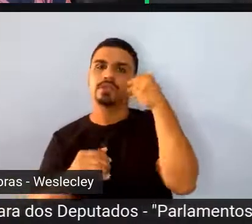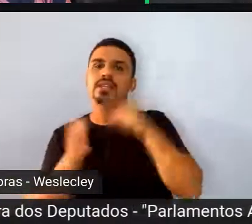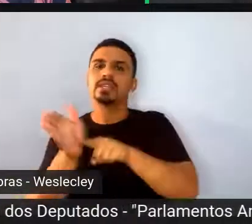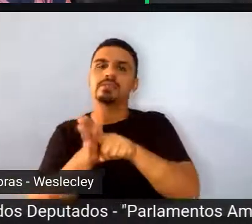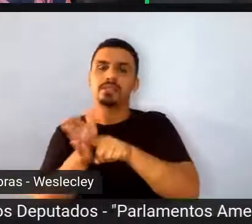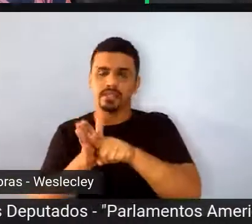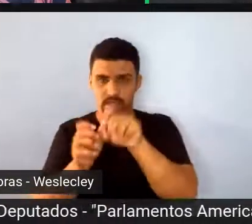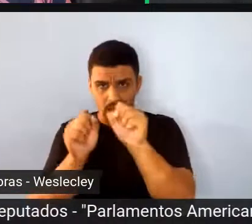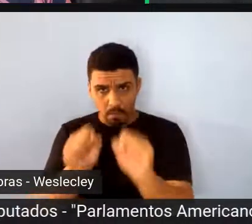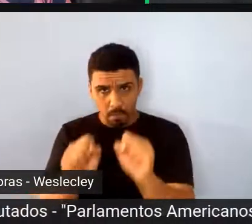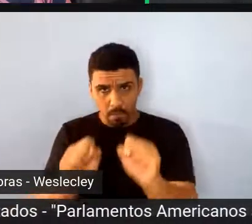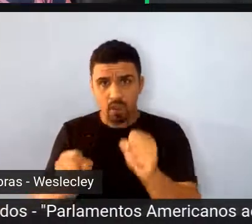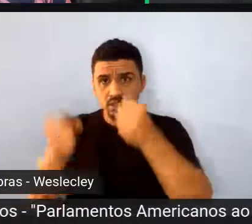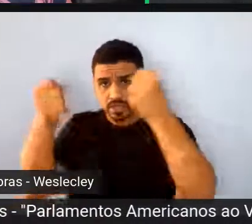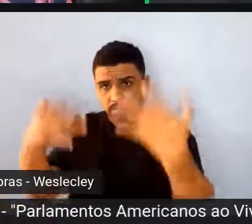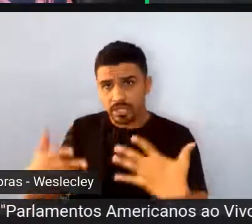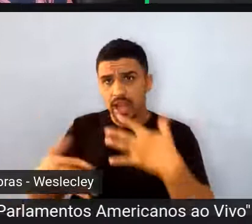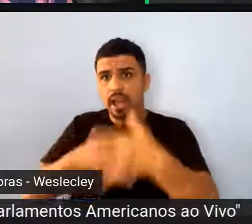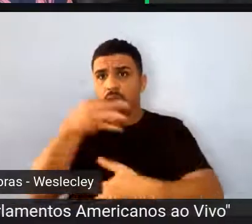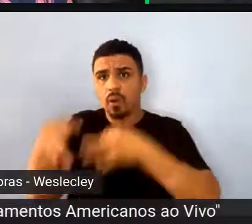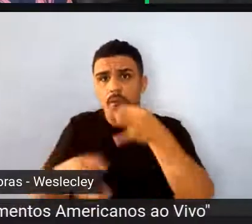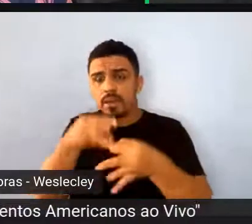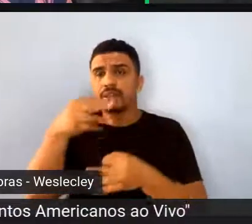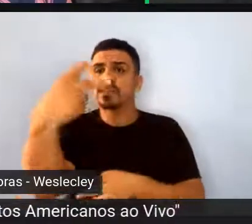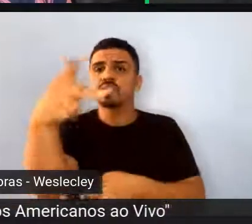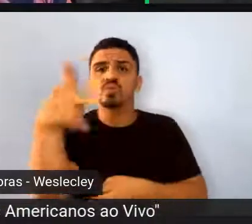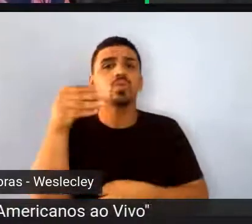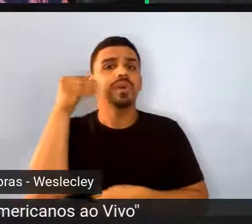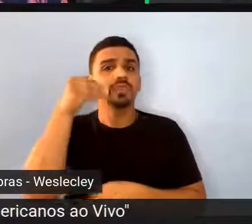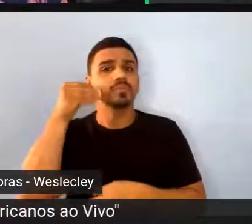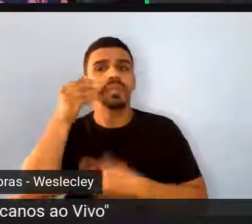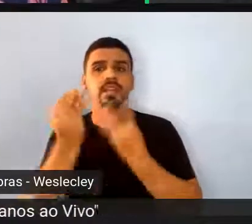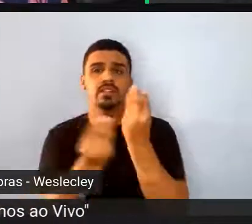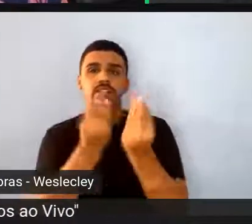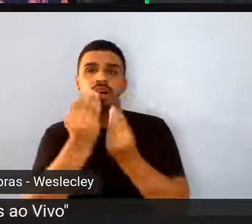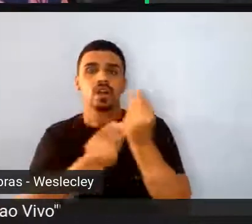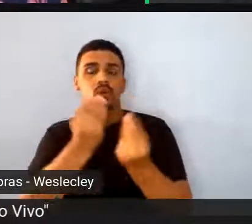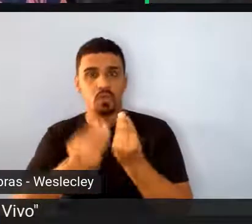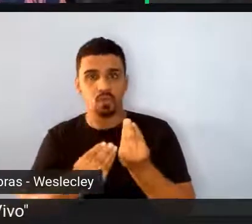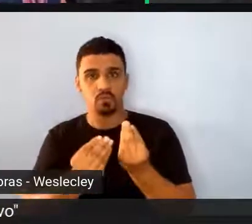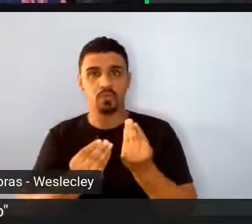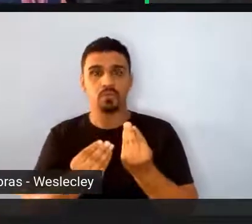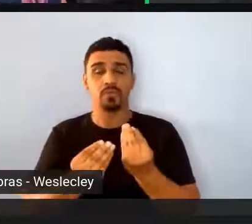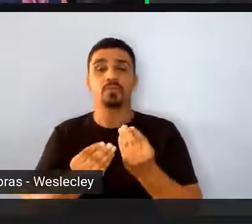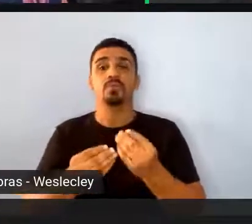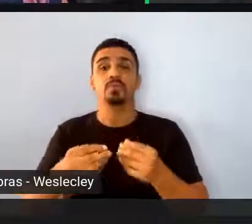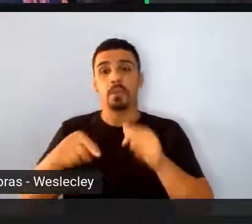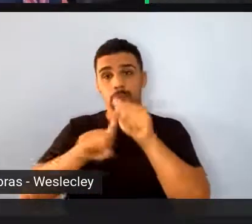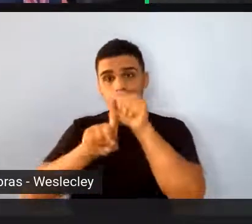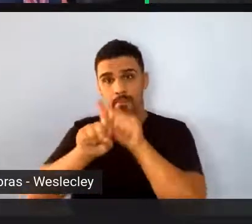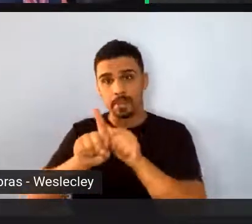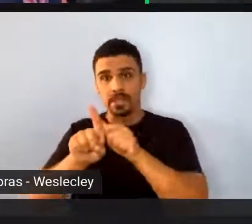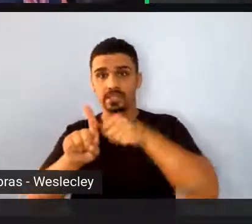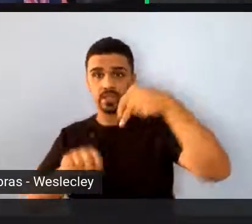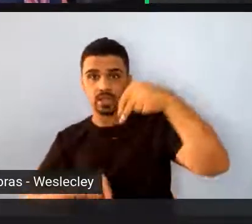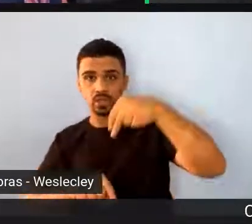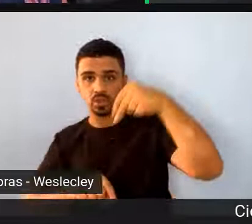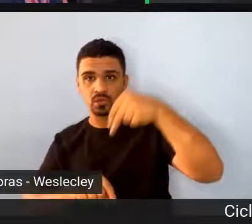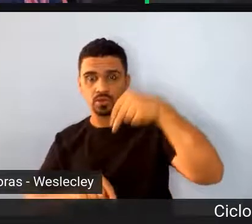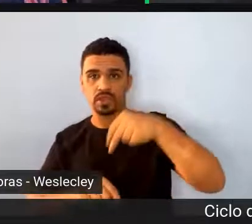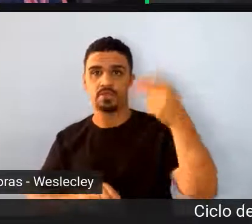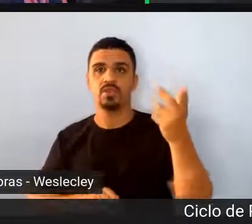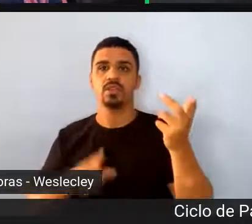para as pessoas? Como é que é essa experiência? Porque eu queria aproveitar e dizer que agora, em novembro, o mestrado, né, o programa